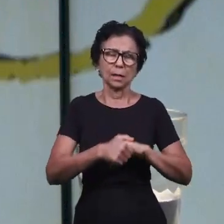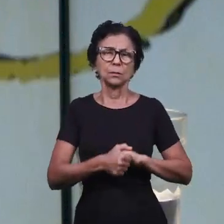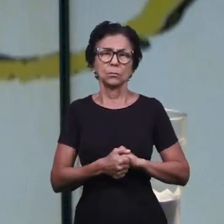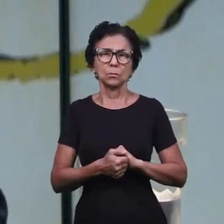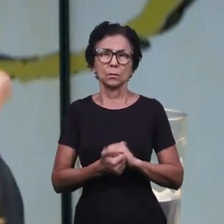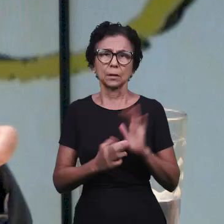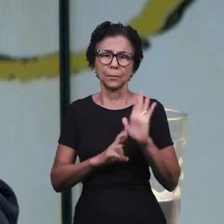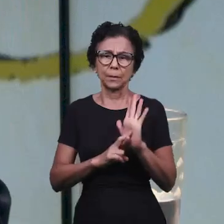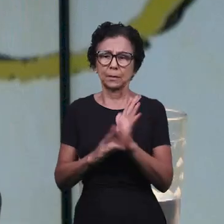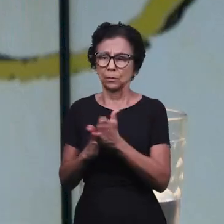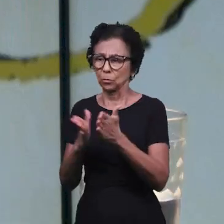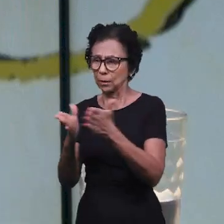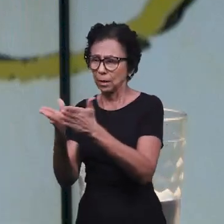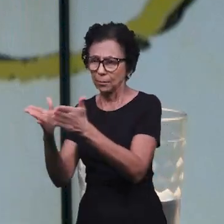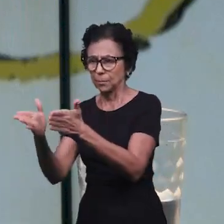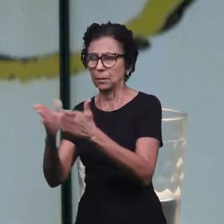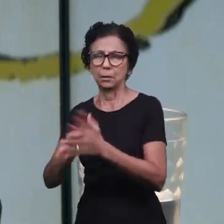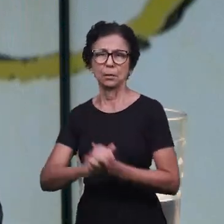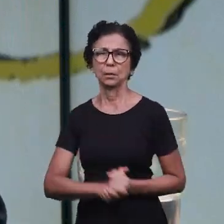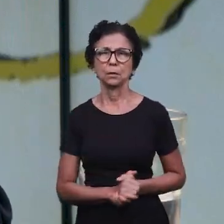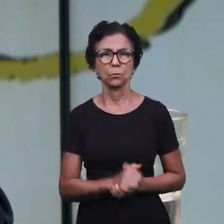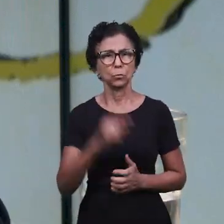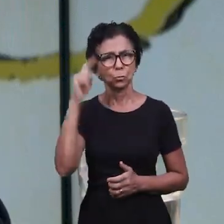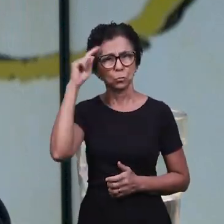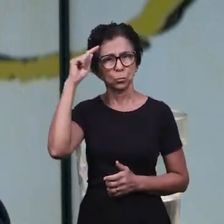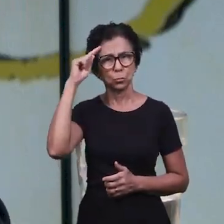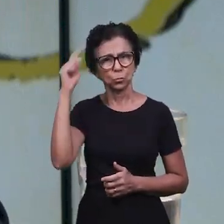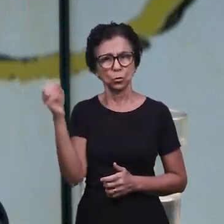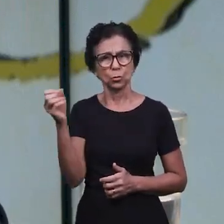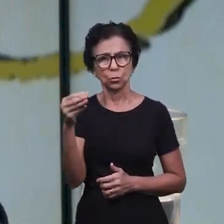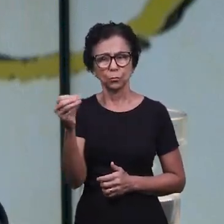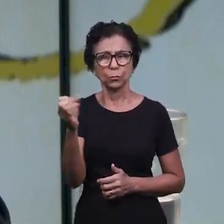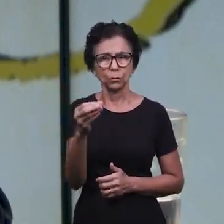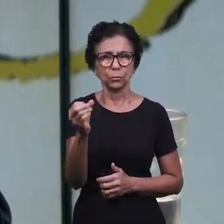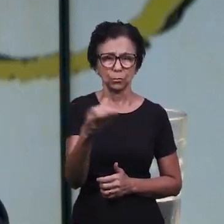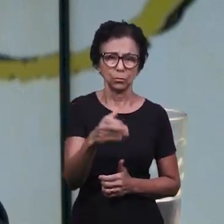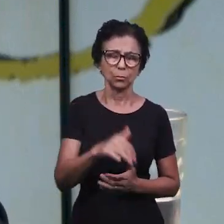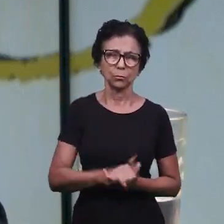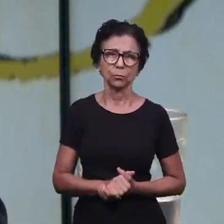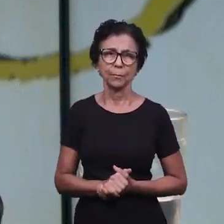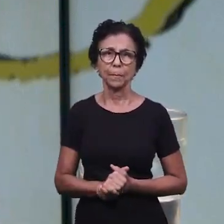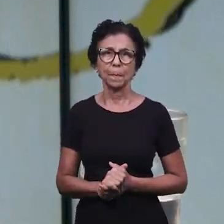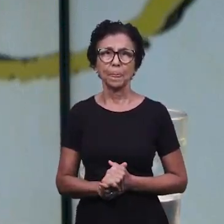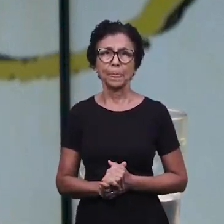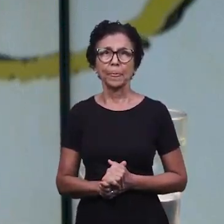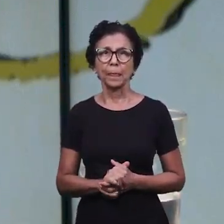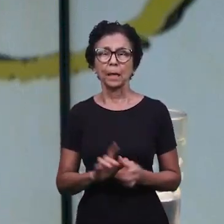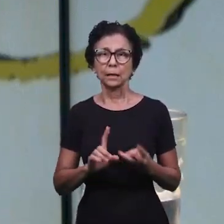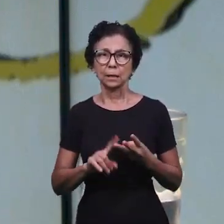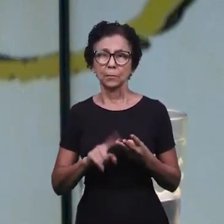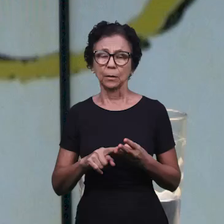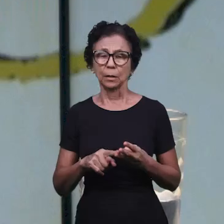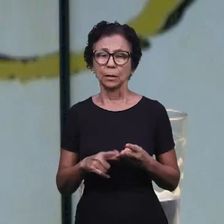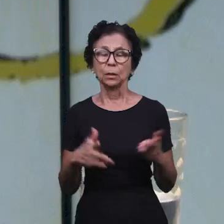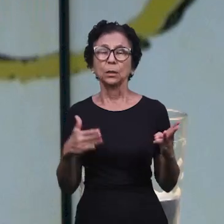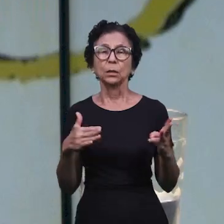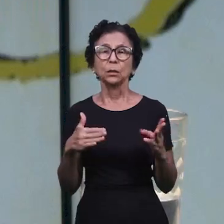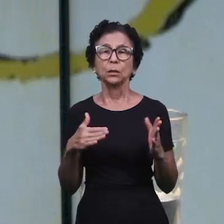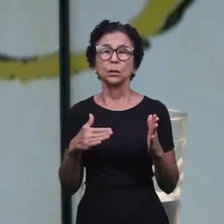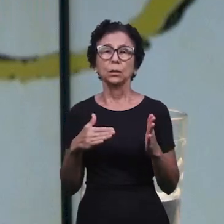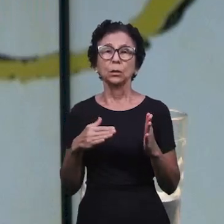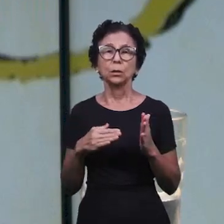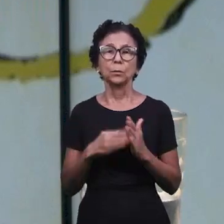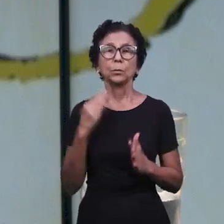nova. E por último, o cajado na mão, não à mão, diga-se de passagem. Foi muito bem colocado isso, né? Na mão, ou